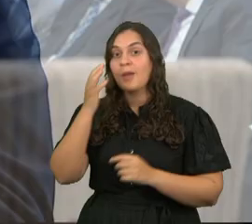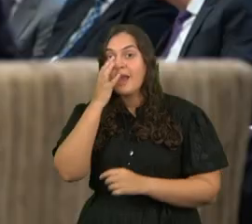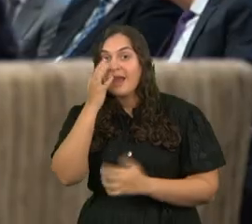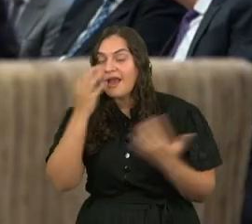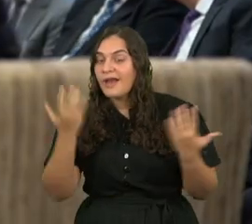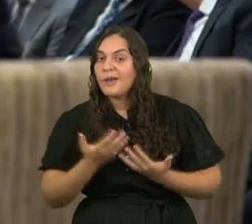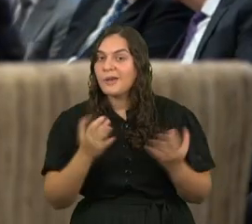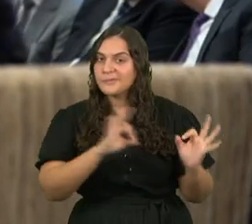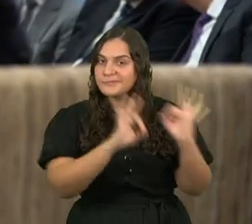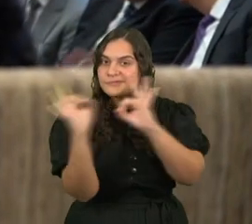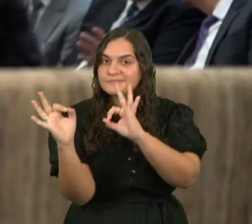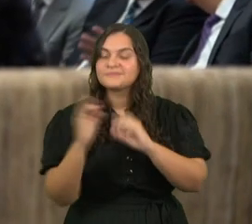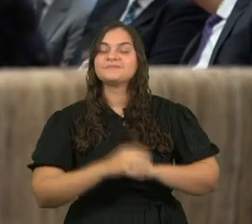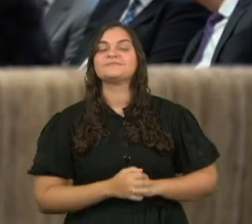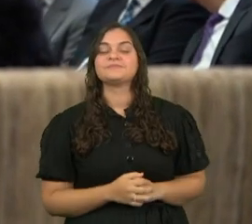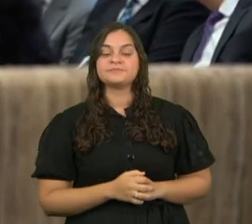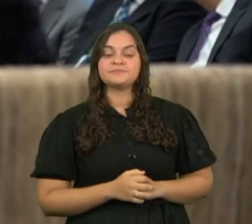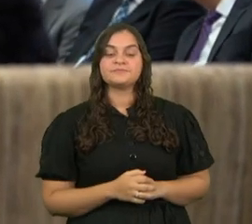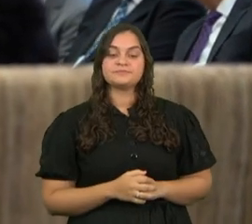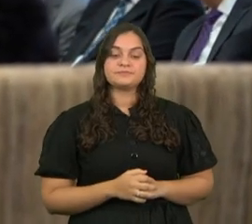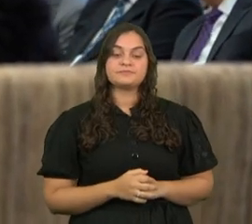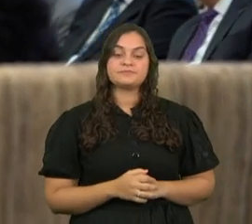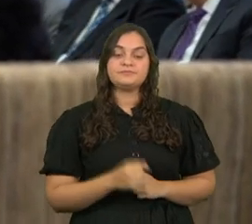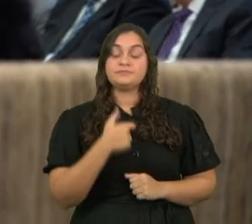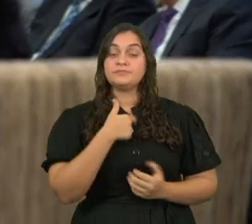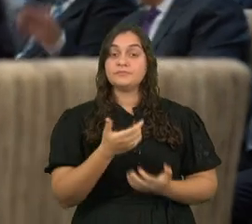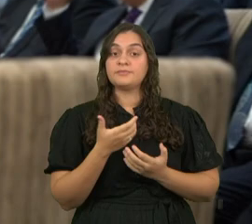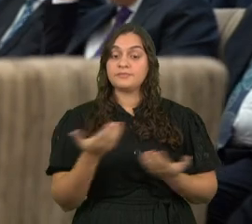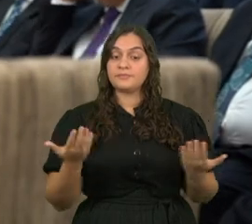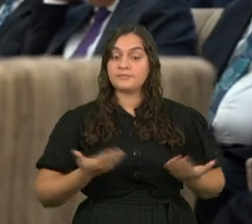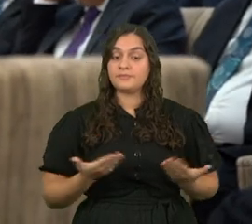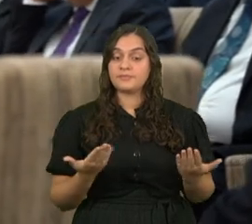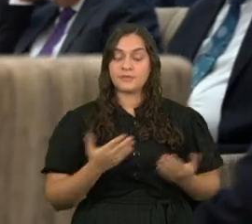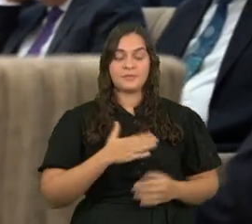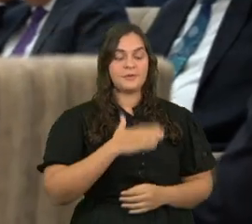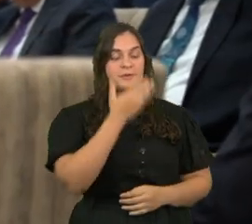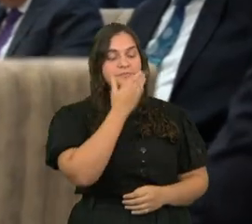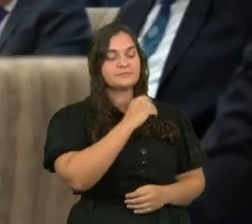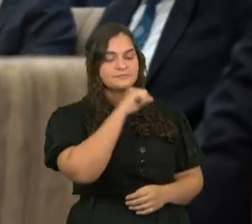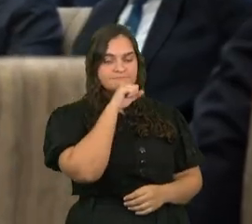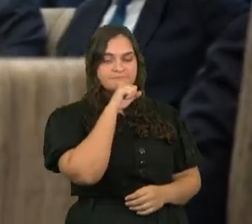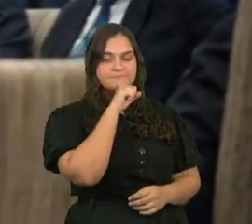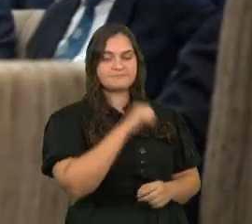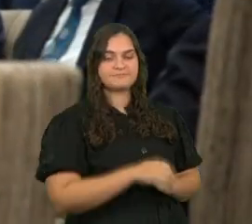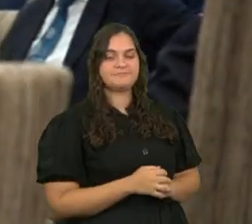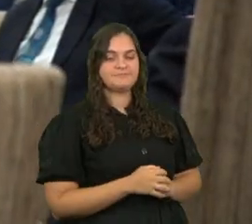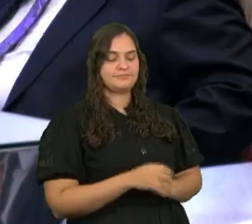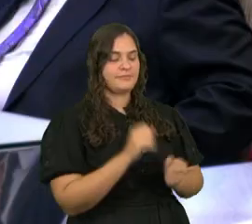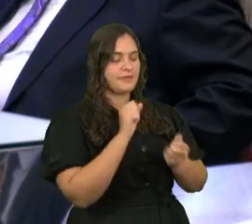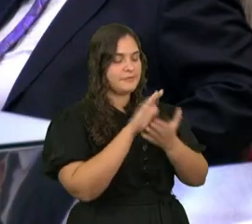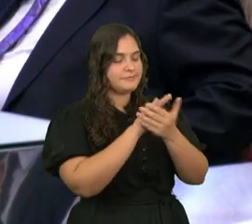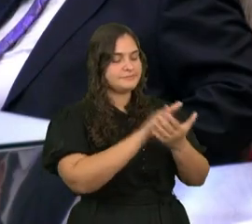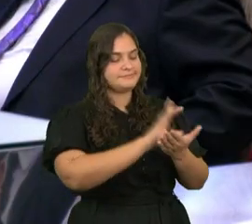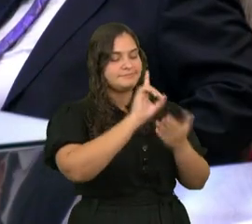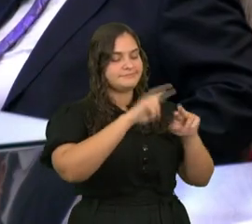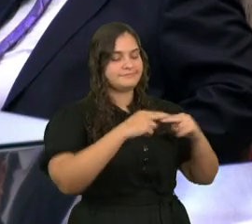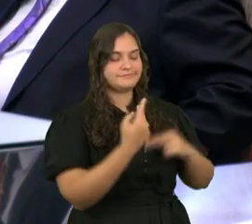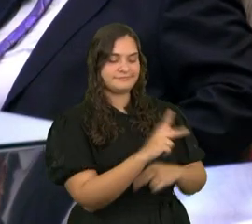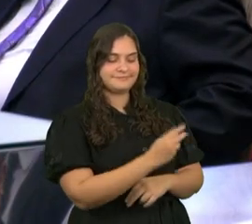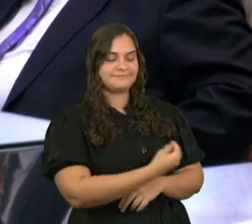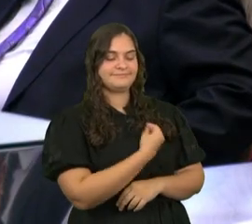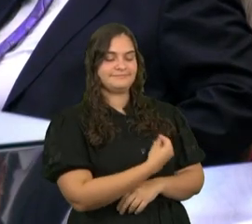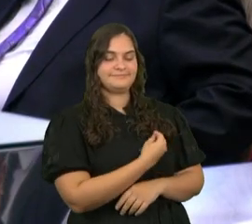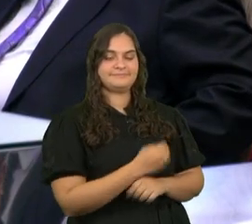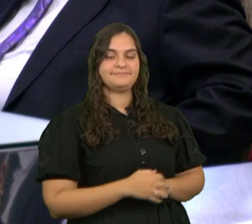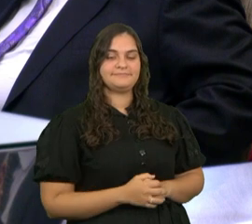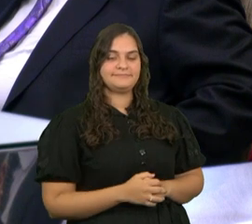meus irmãos, eu quero, meu pai, neste dia, louvar a Deus pela sua vida,